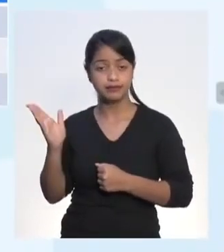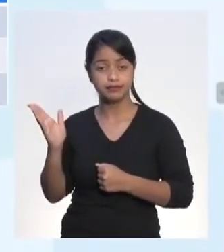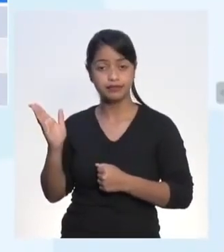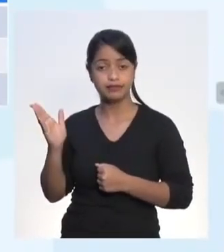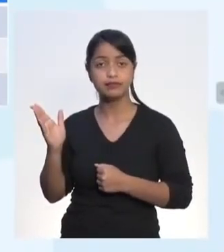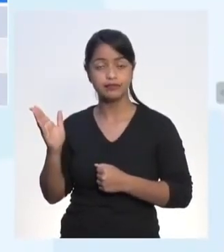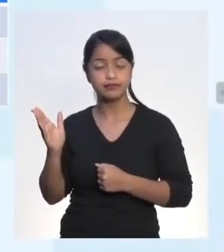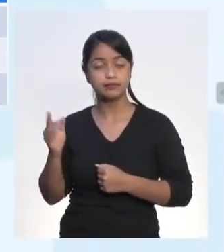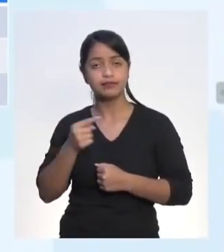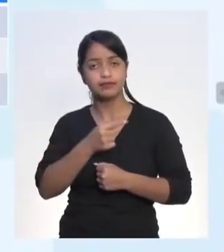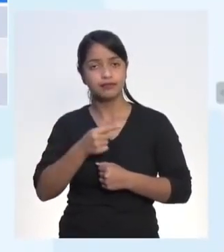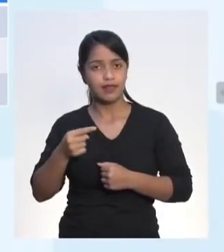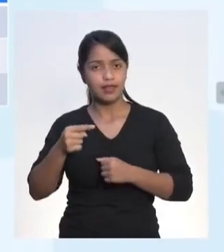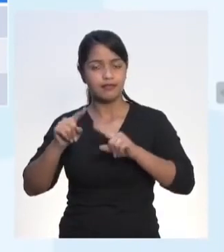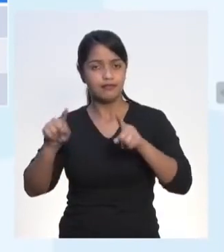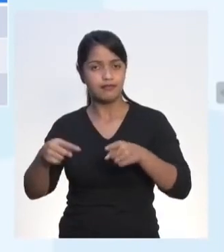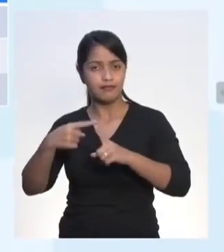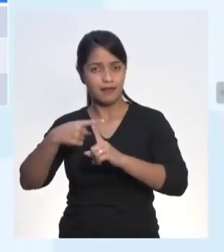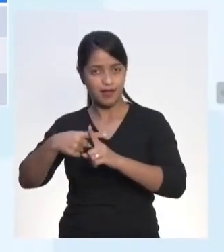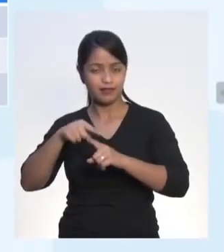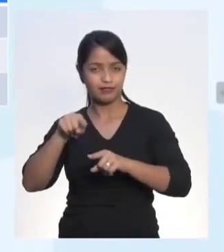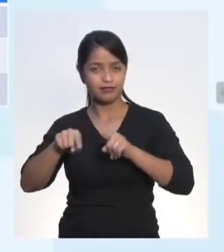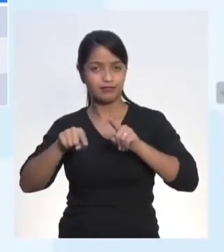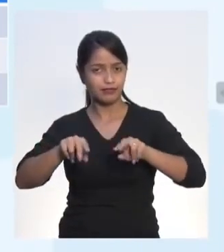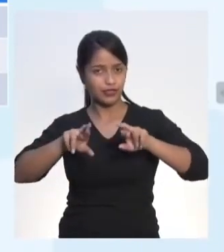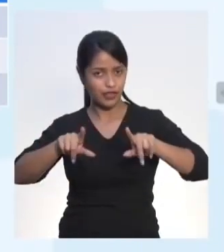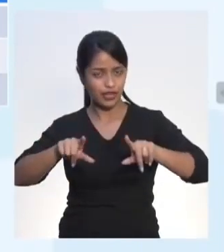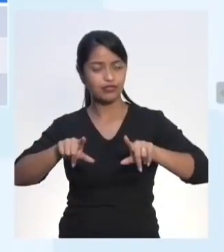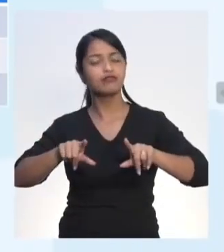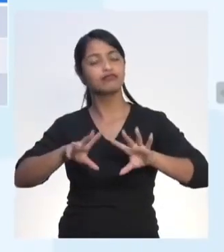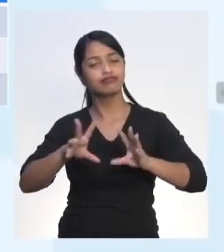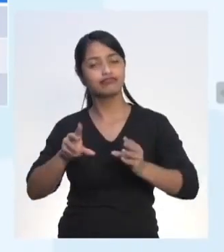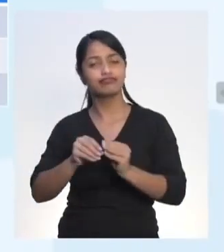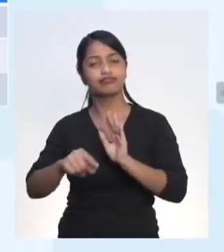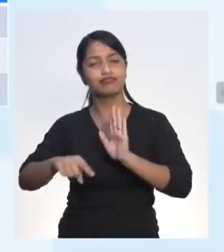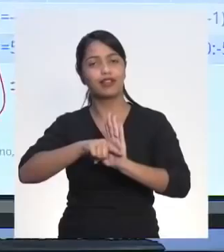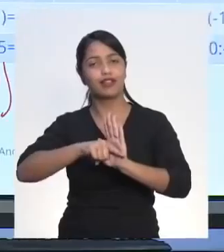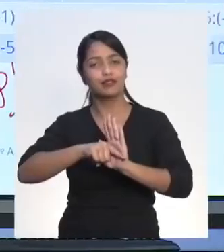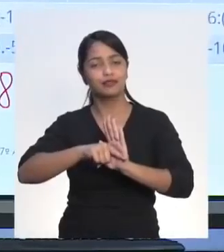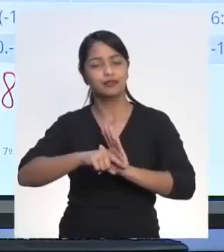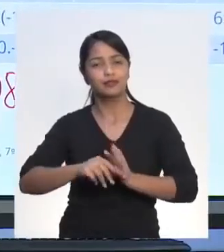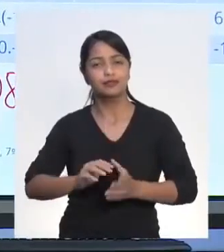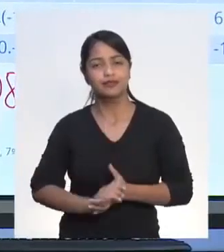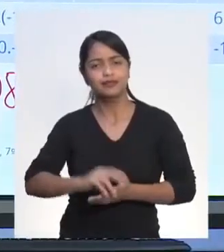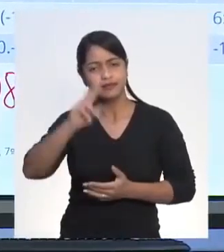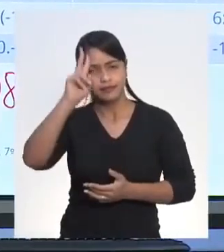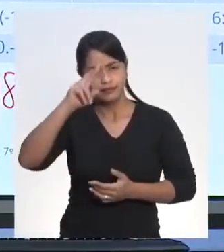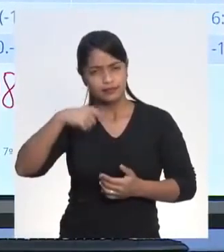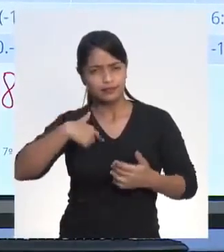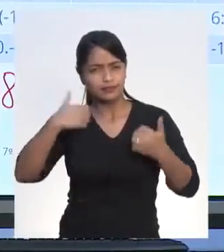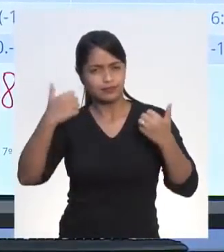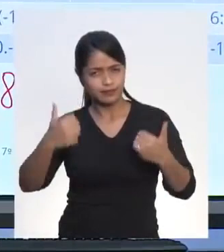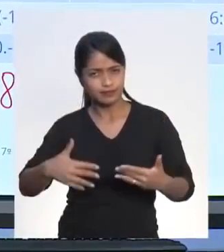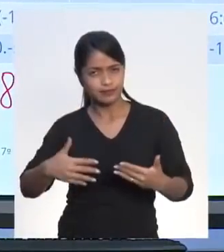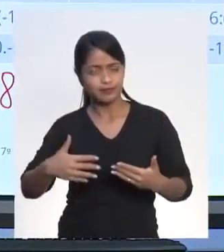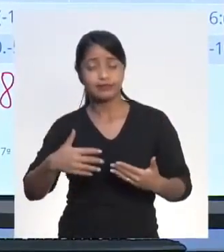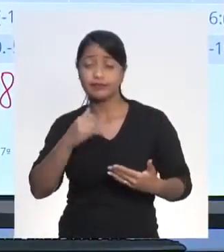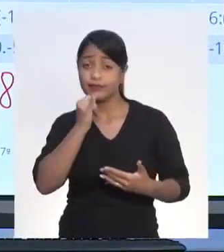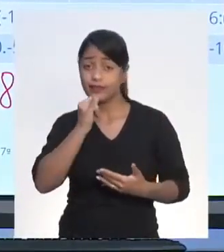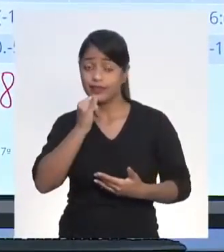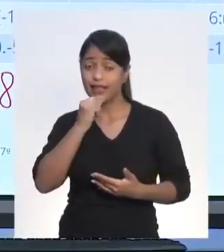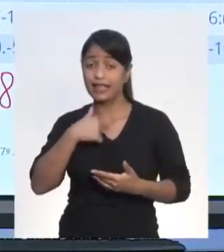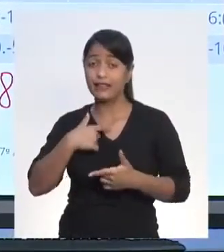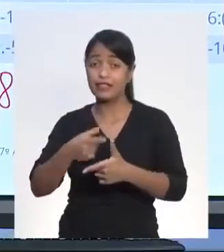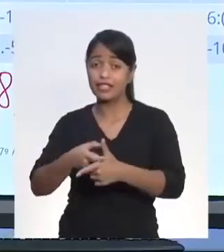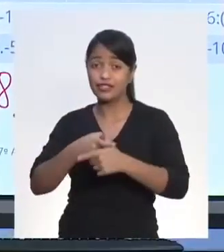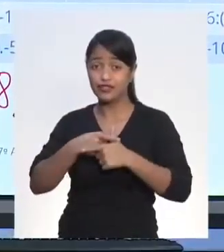vai ficar 8 negativo. Aí é a questão do que eu falei para vocês, né? Eu devo 2 e